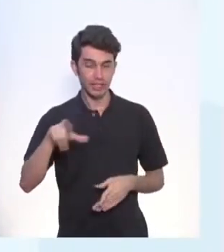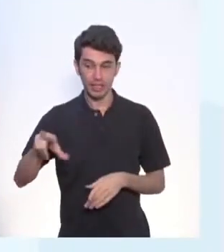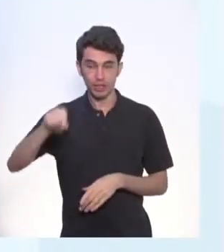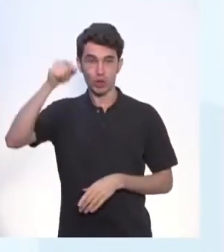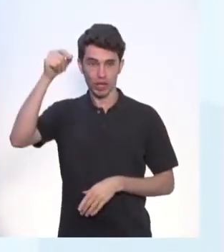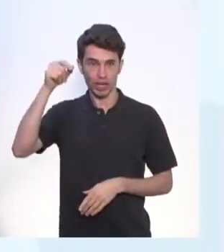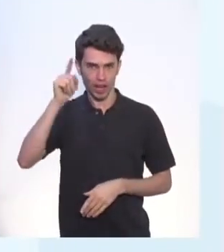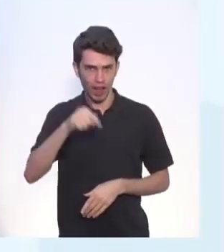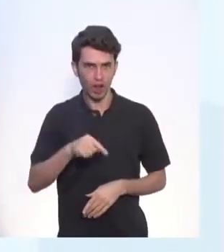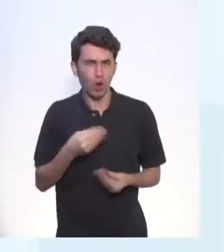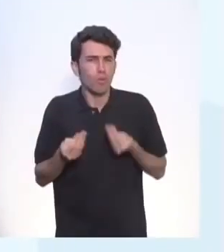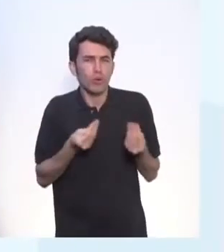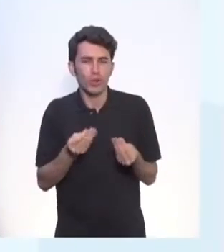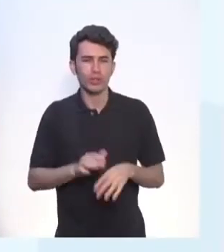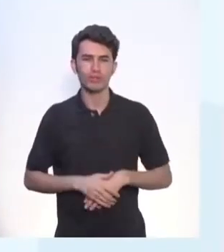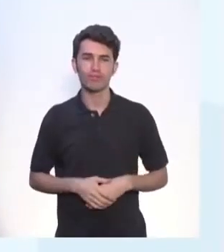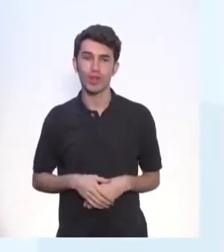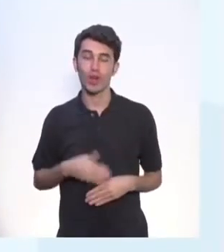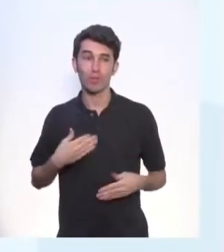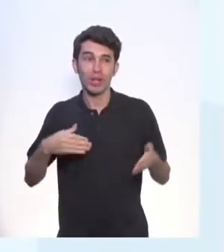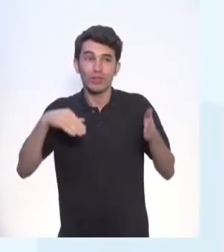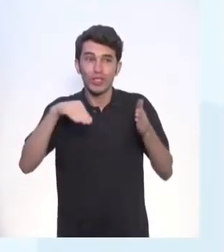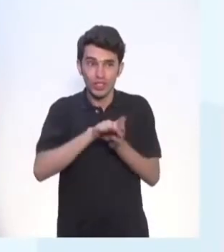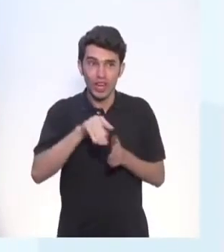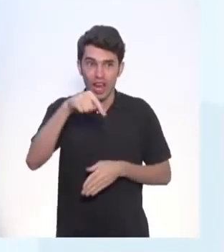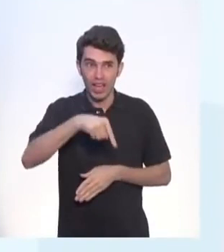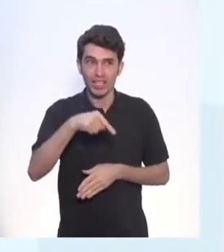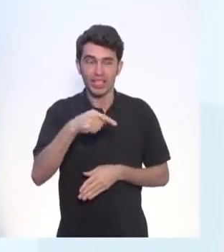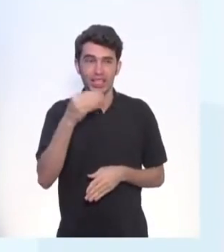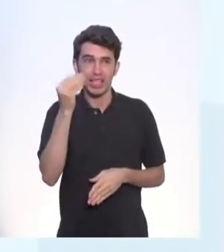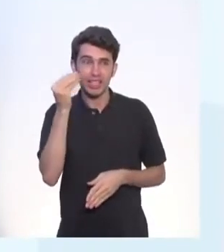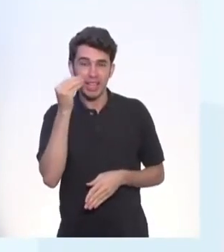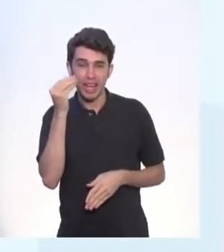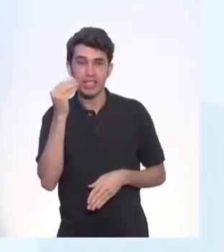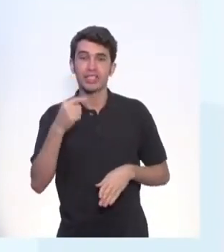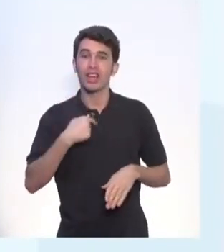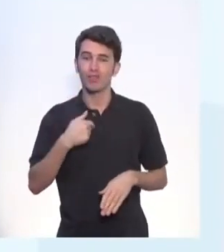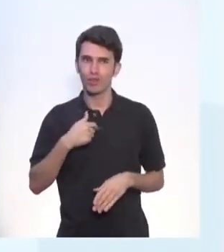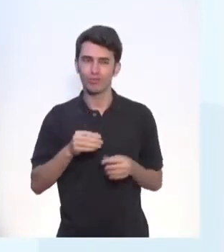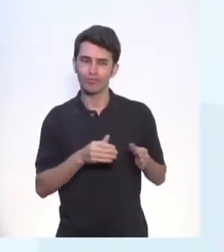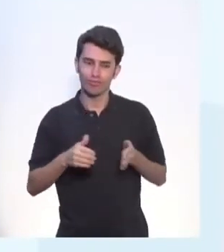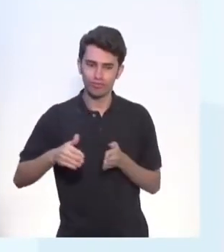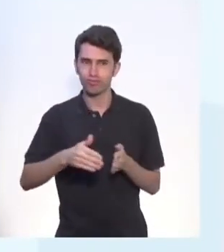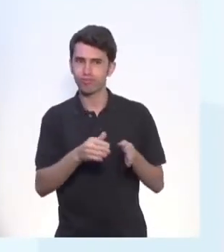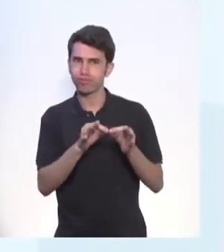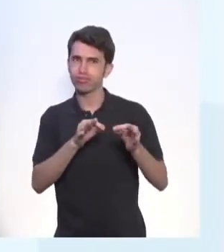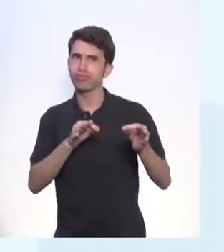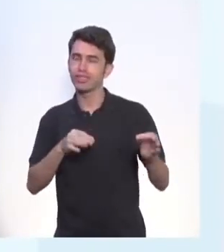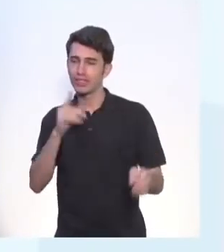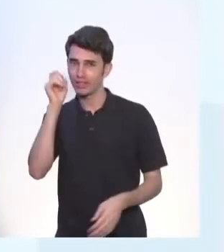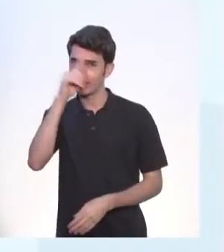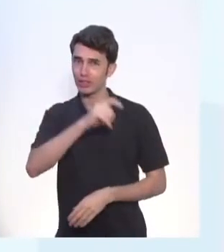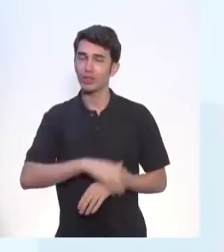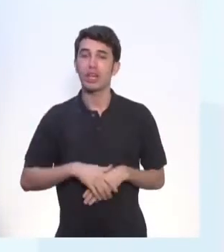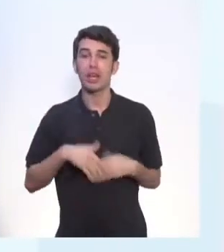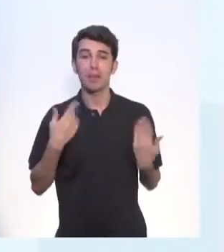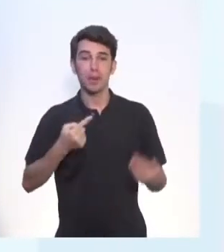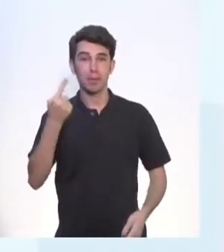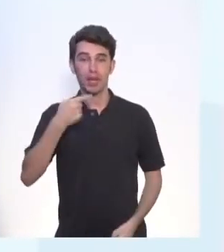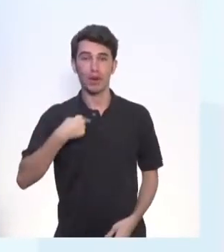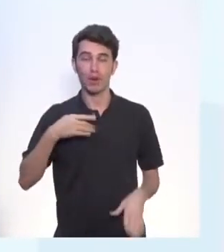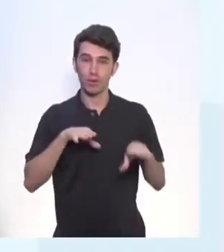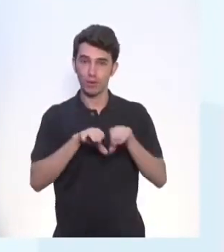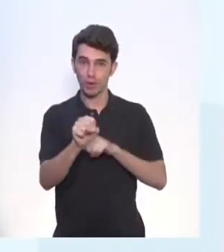isso? Para chegar aqui, numa simulação, foi um longo caminho. Primeiro, eu me formei